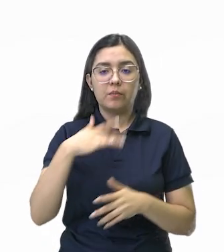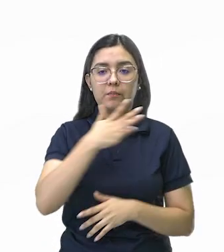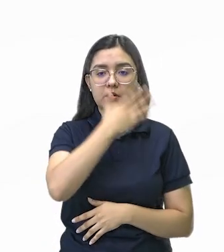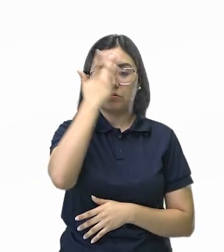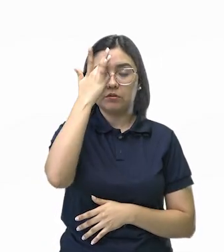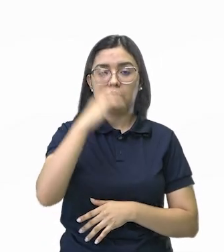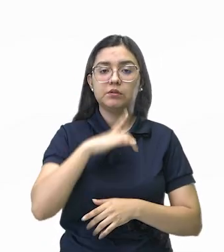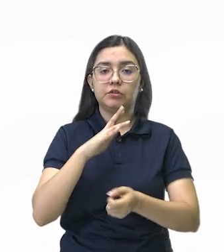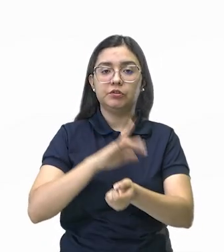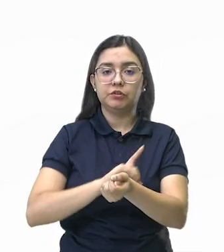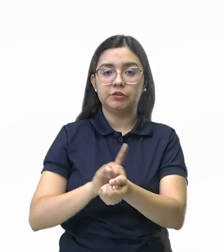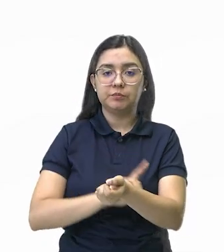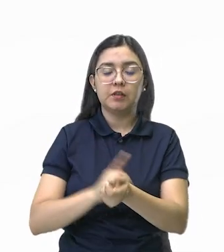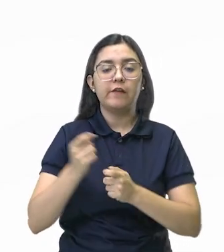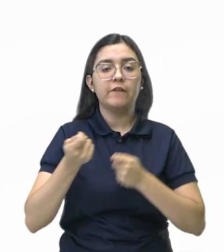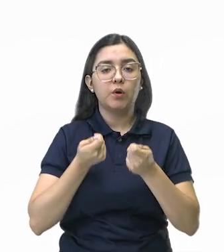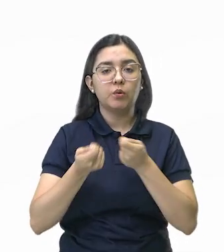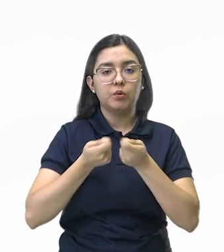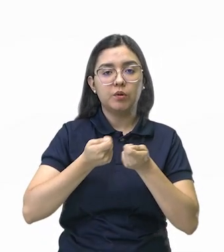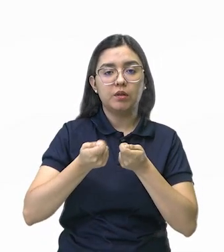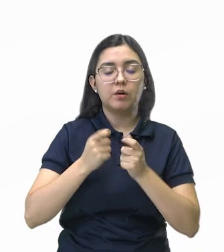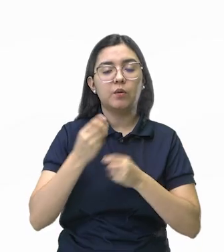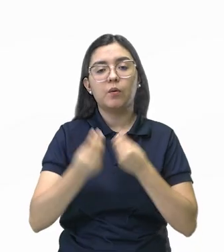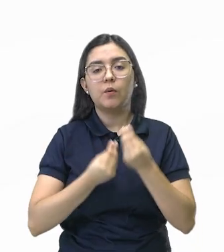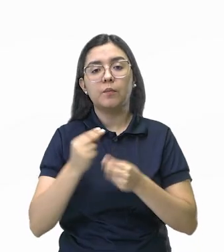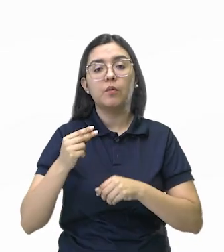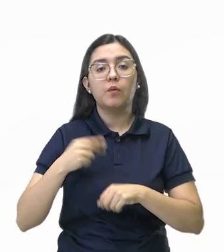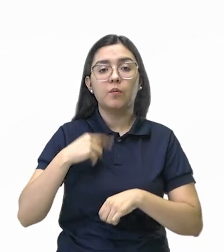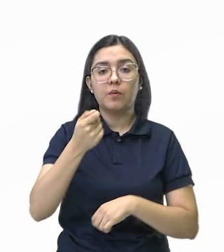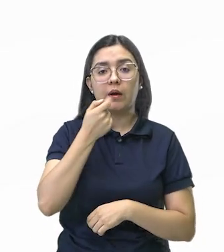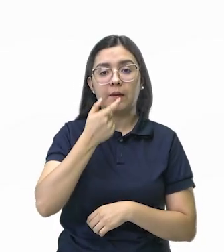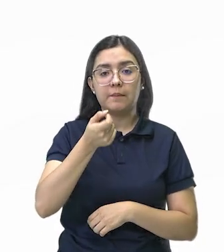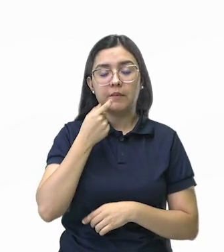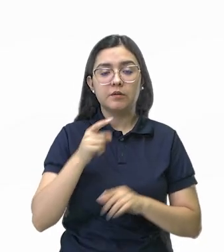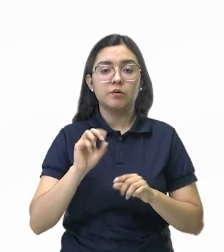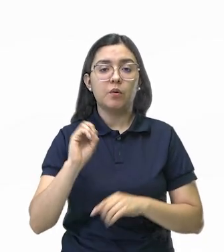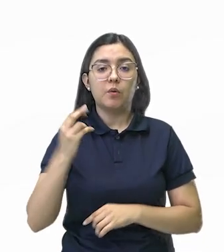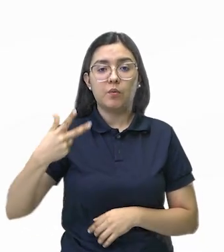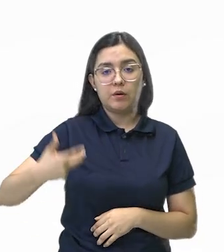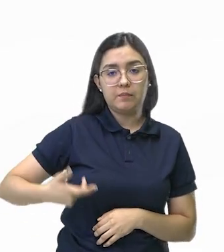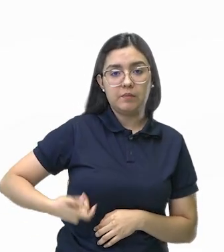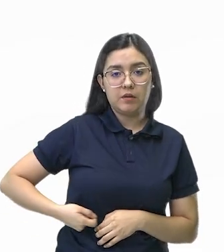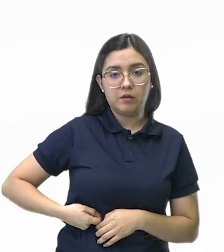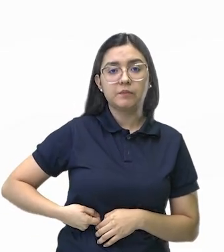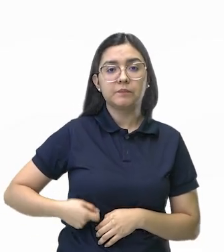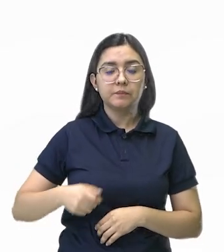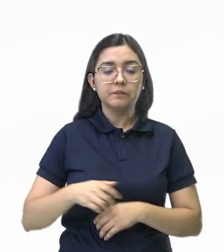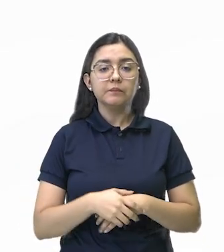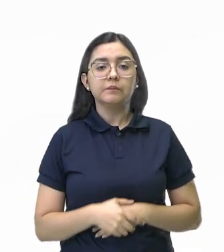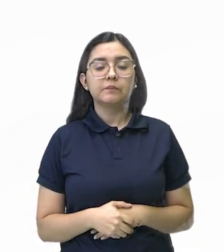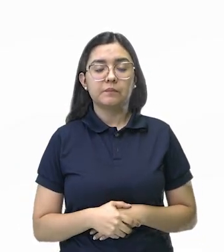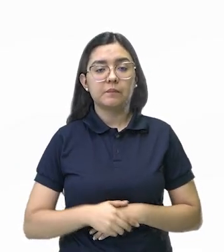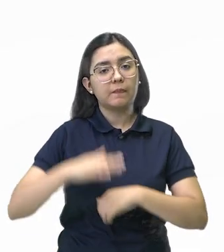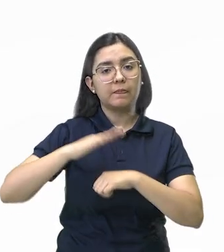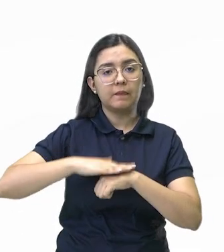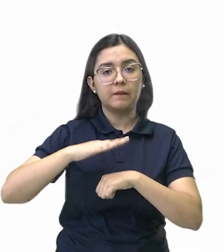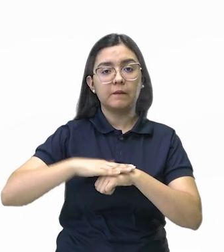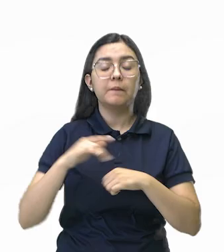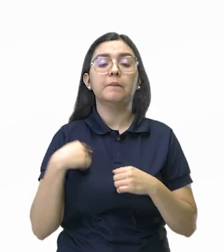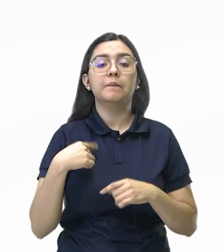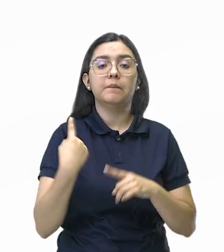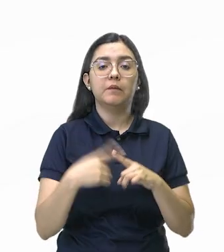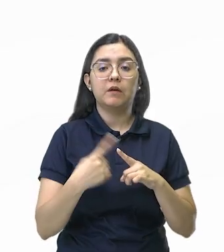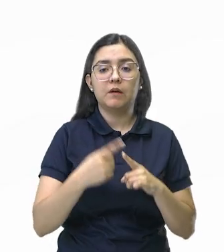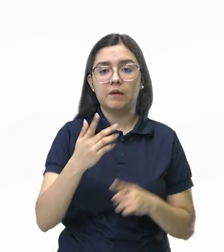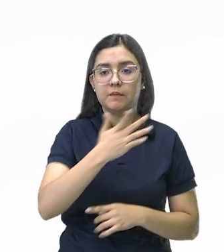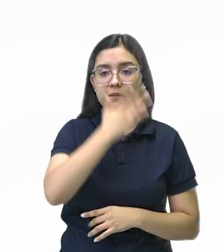tem diabetes, ela vai controlar essa diabetes com medicamentos ou aplicando a insulina em si mesmo, porque essa pessoa